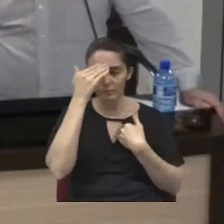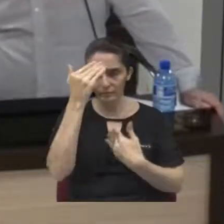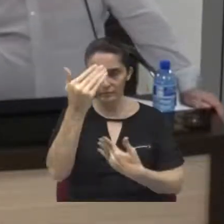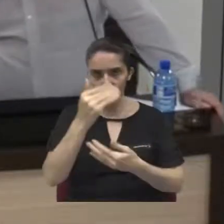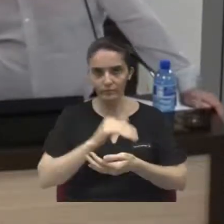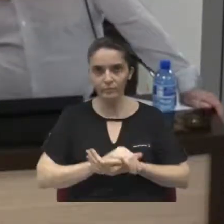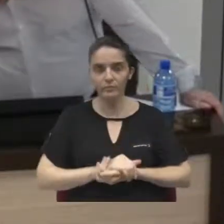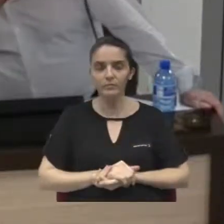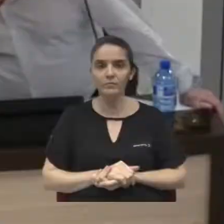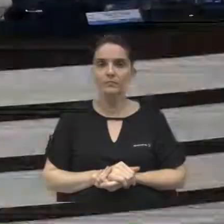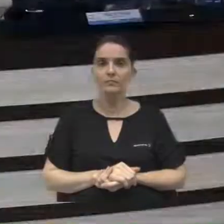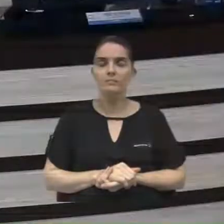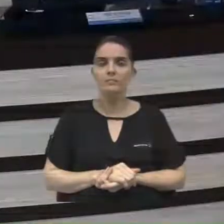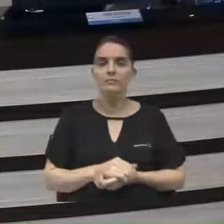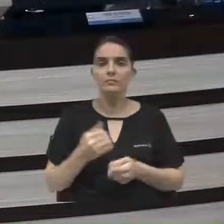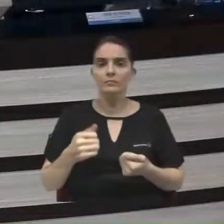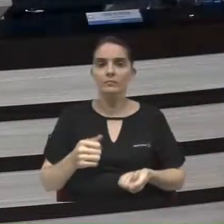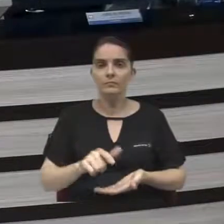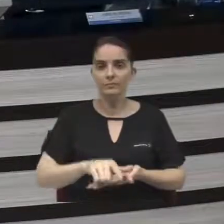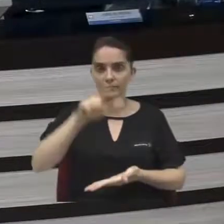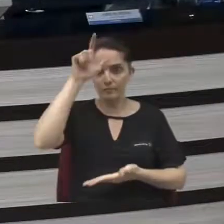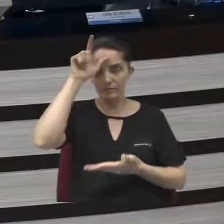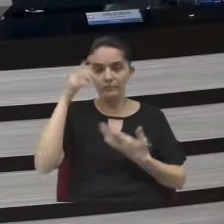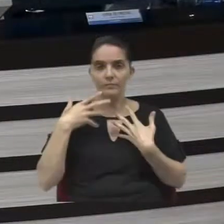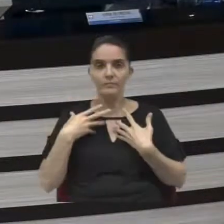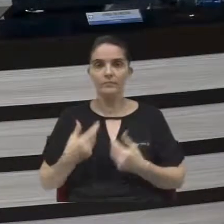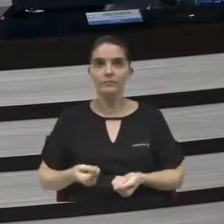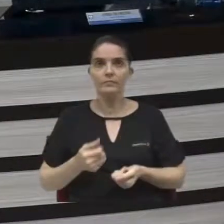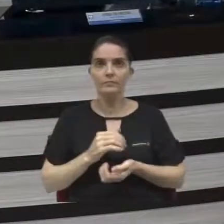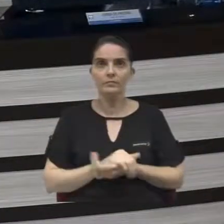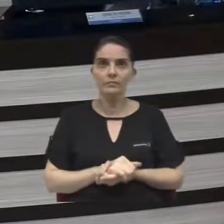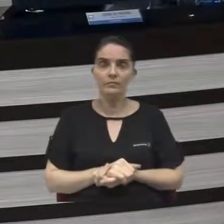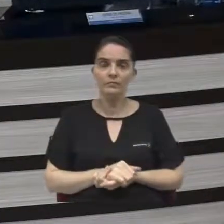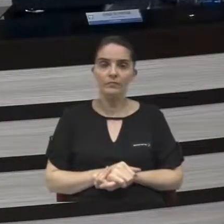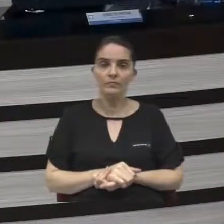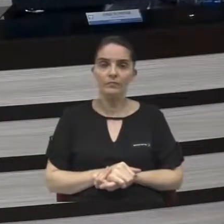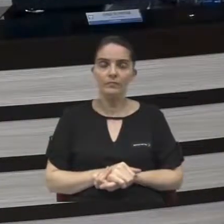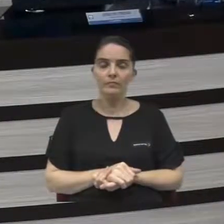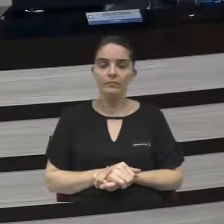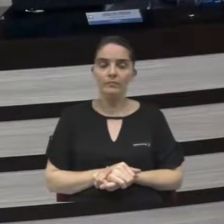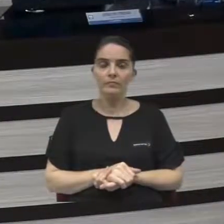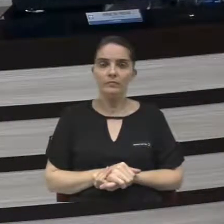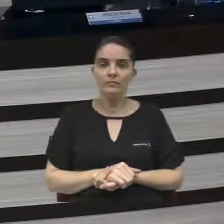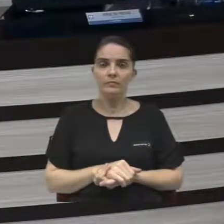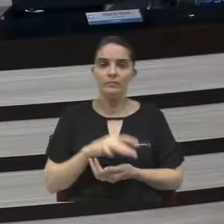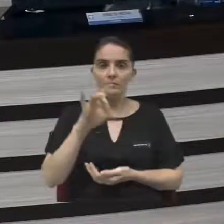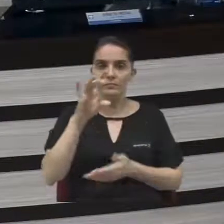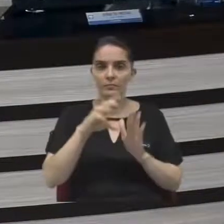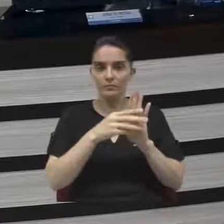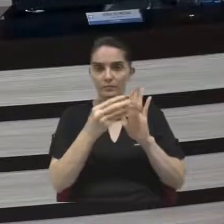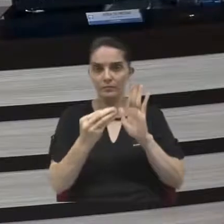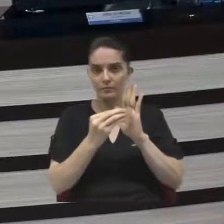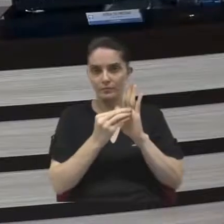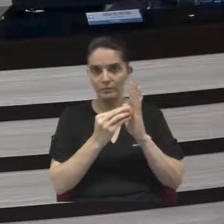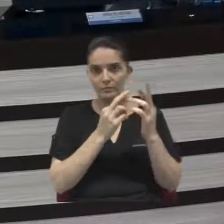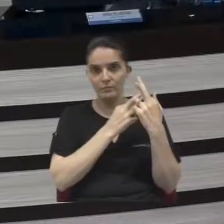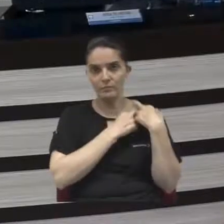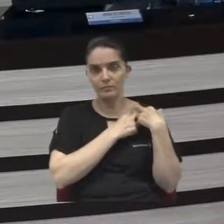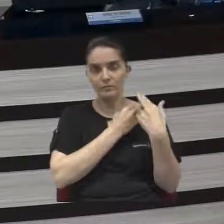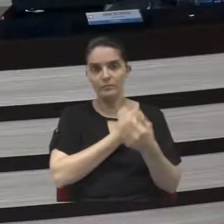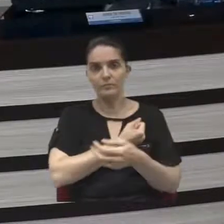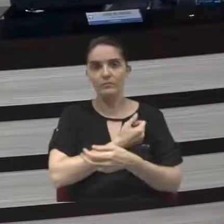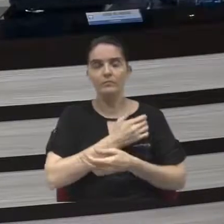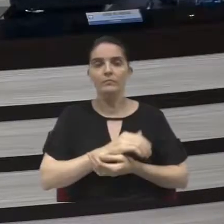A solicitação do vereador Zé da Mix precisa da anuência dos líderes, para que leiamos do requerimento somente a ementa, o autor e o número.